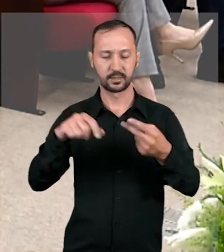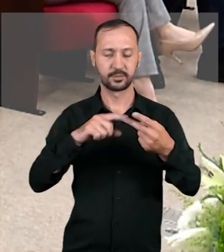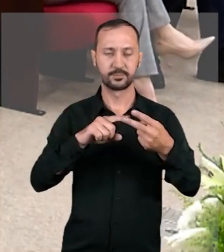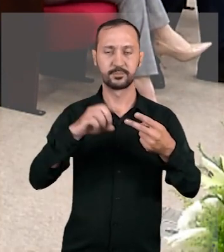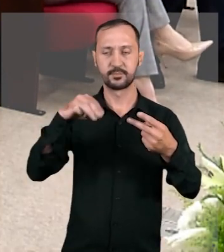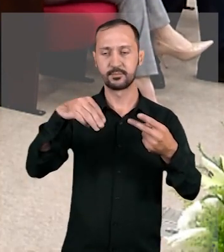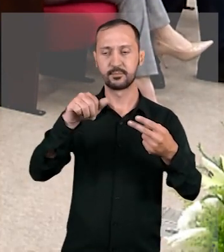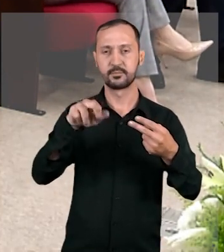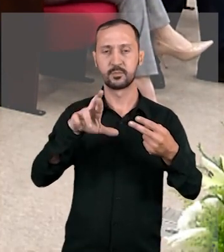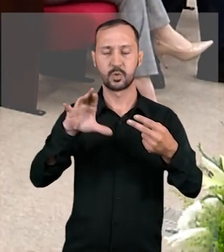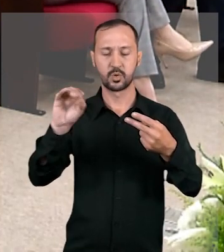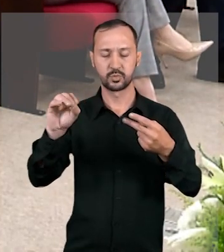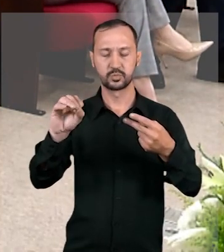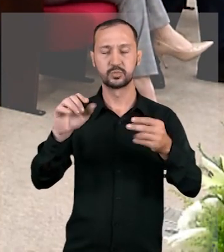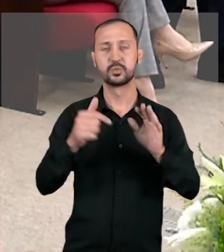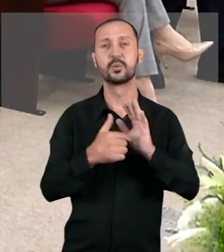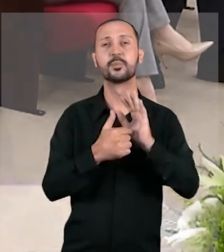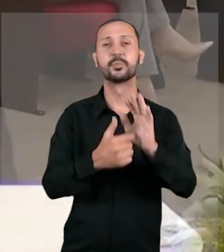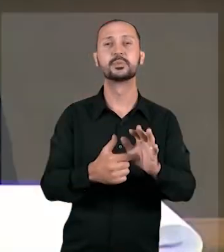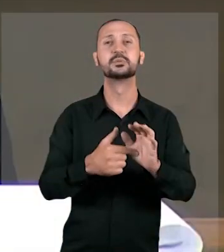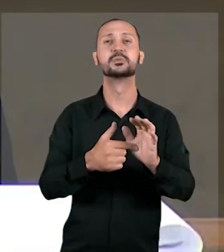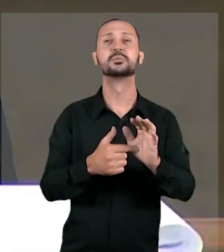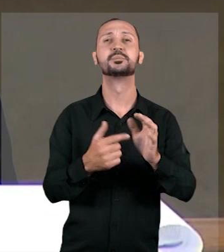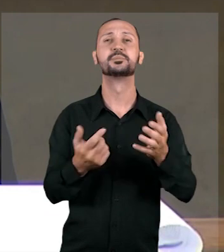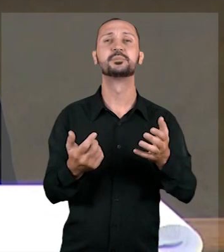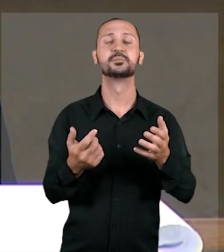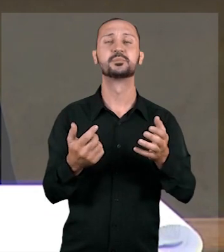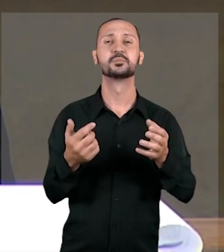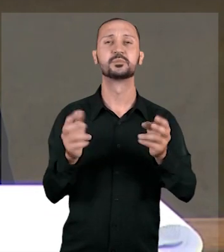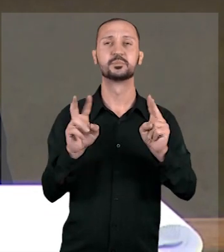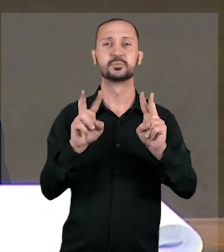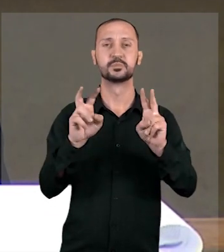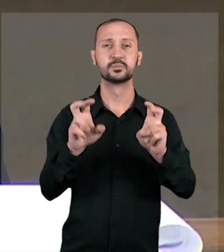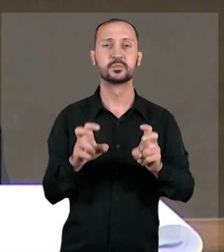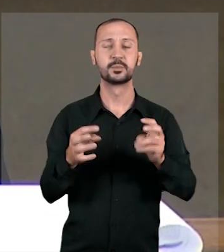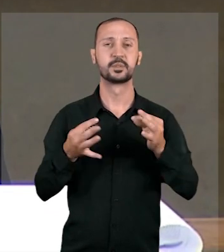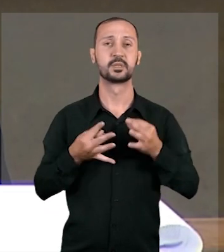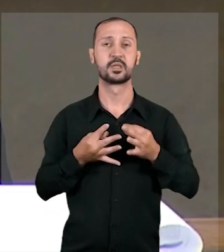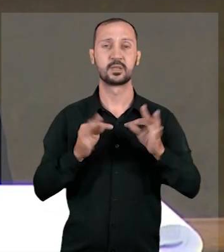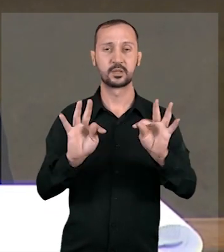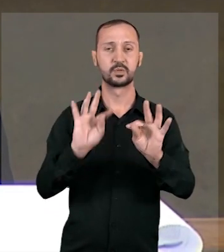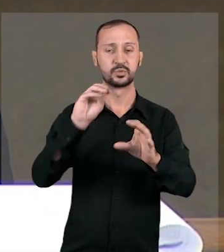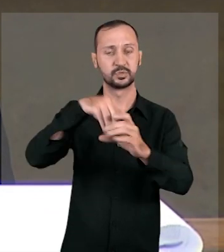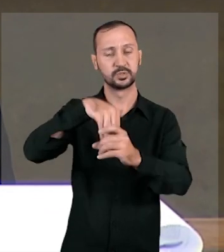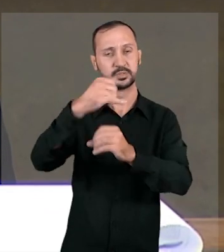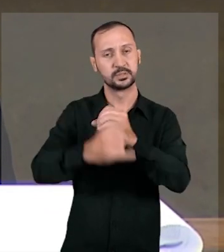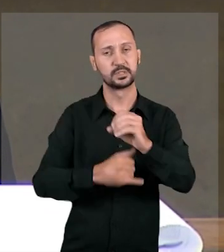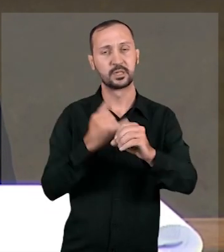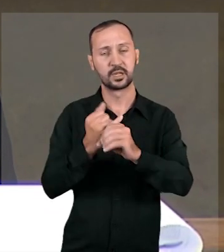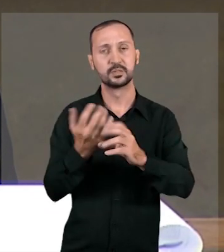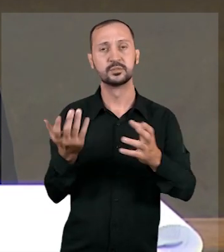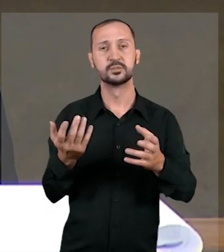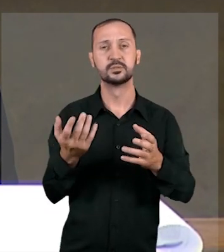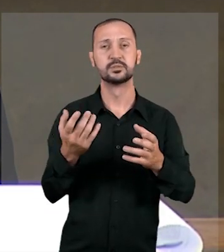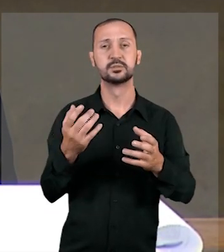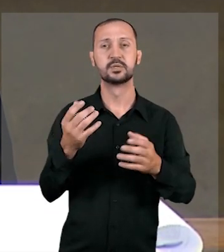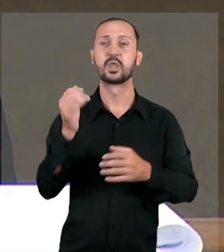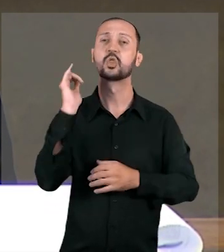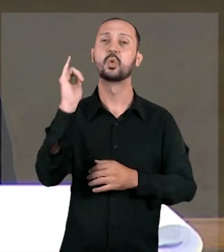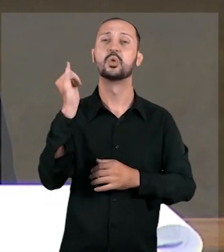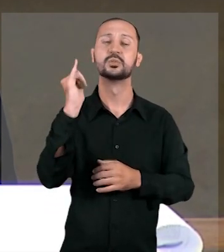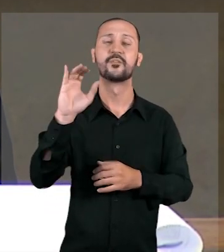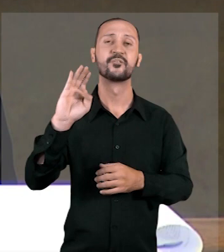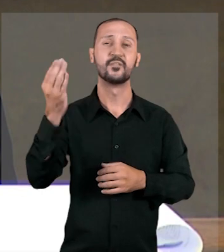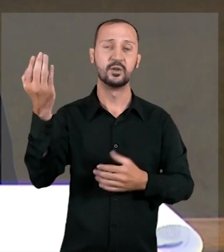Marcos e o painel falaram sobre a questão da tecnologia, internet,